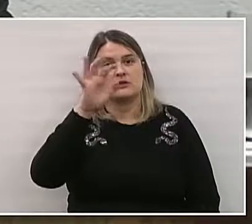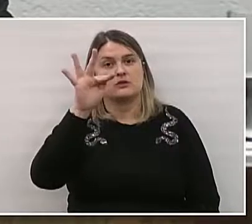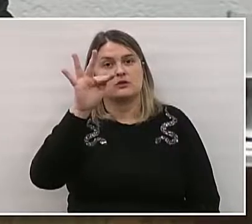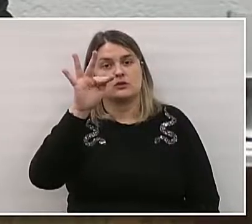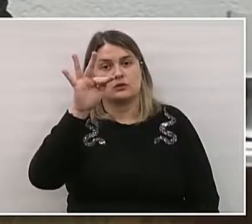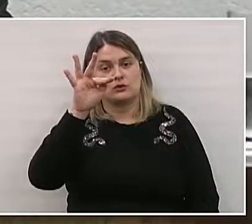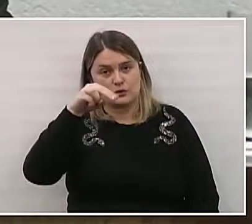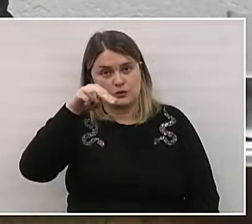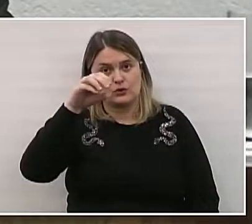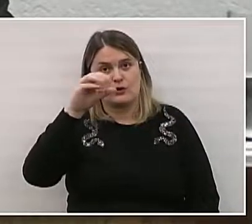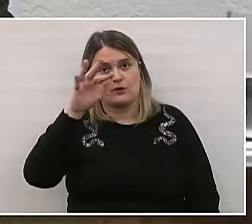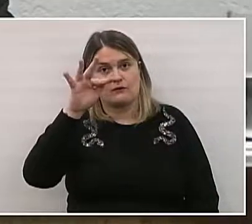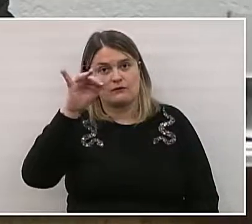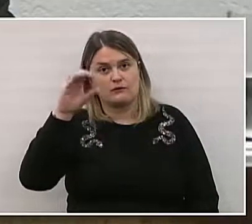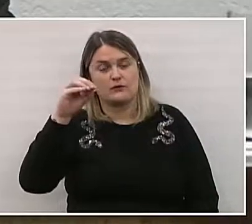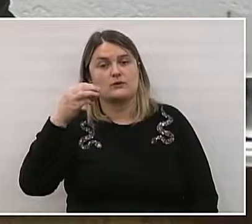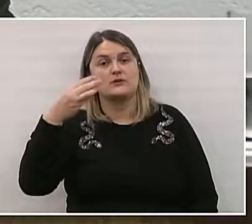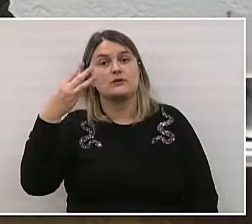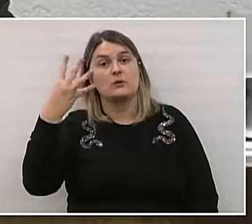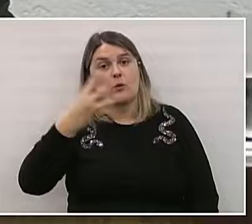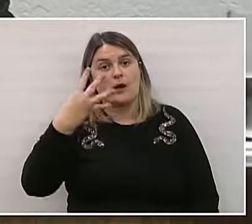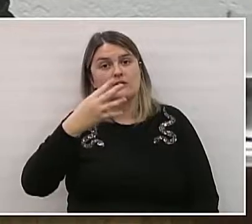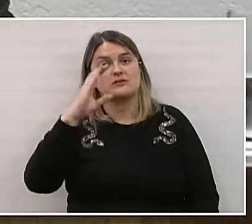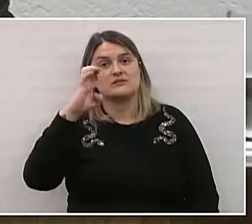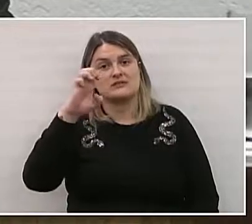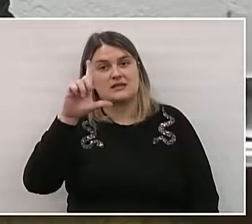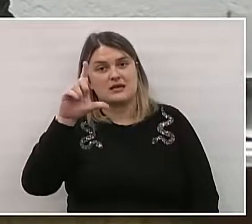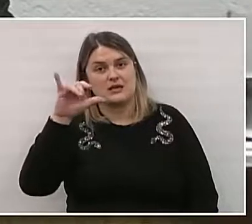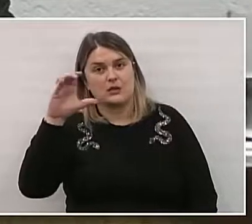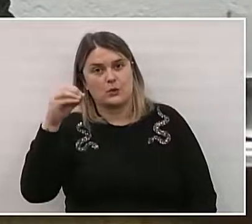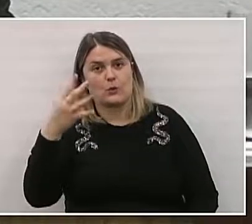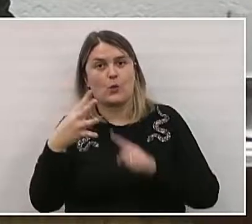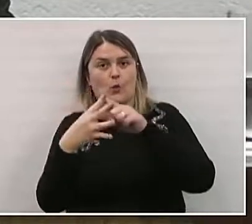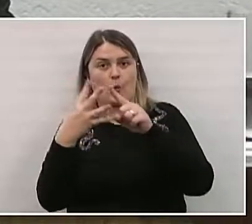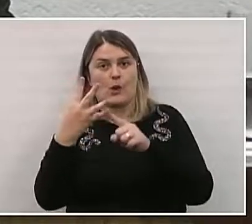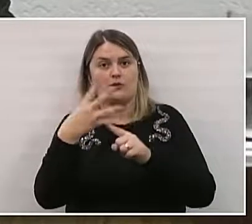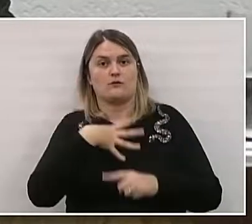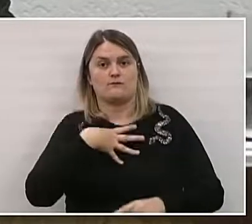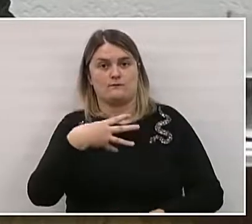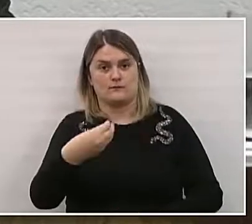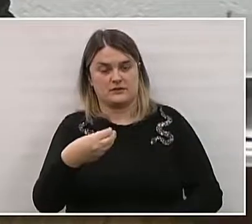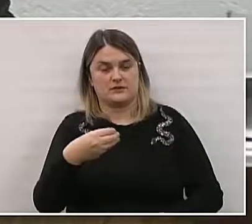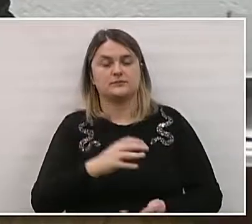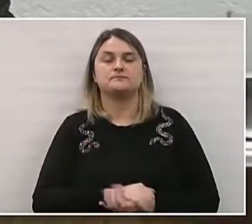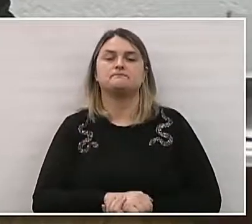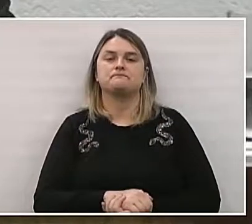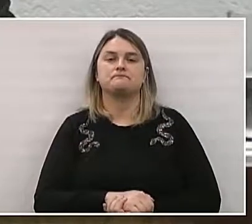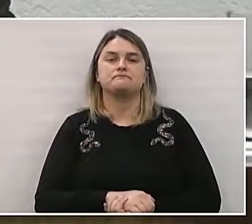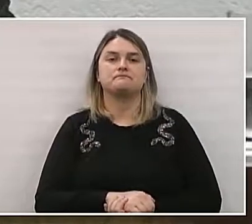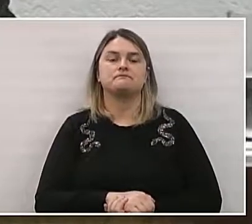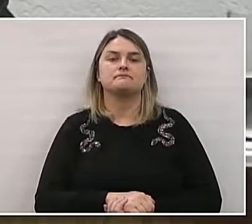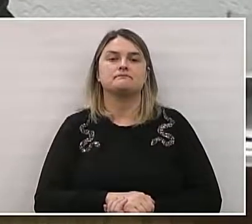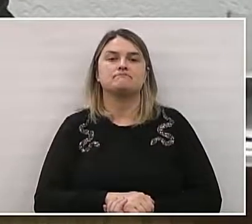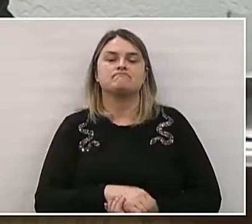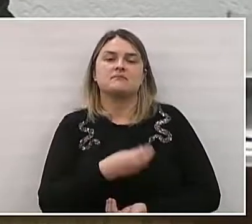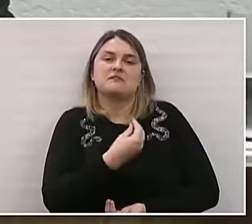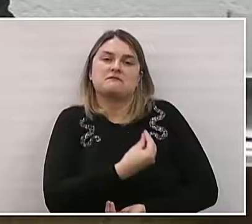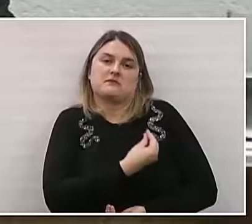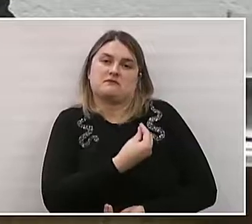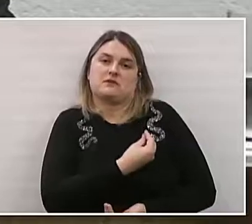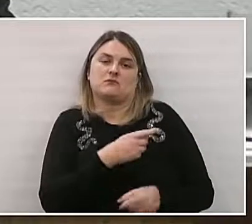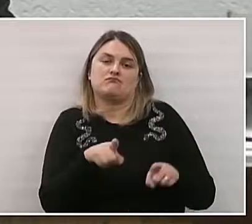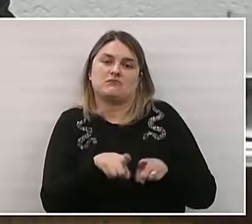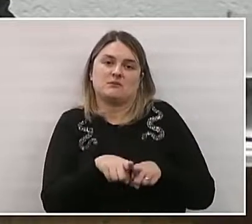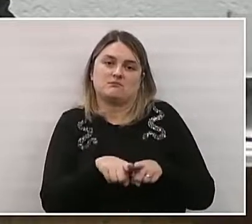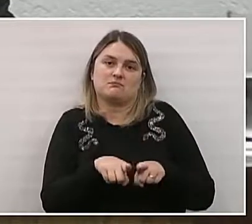Machelli e Célio Sebastião Machelli. Como mãe, entre tantas emoções que pôde viver, viveu também